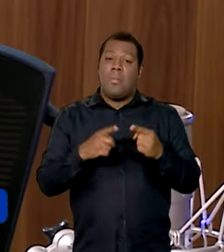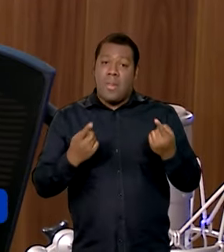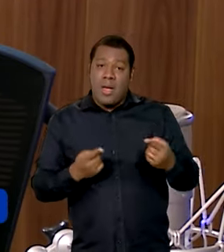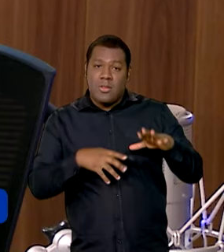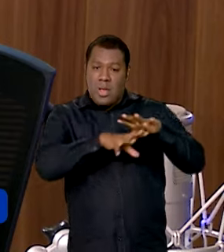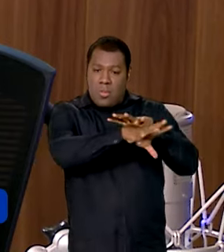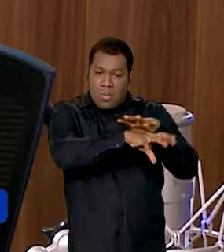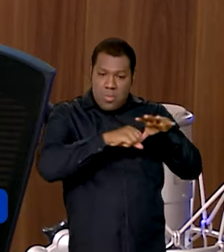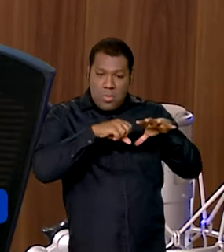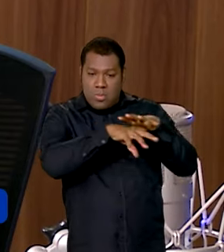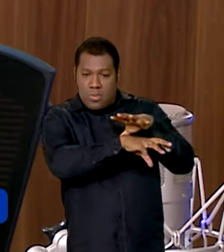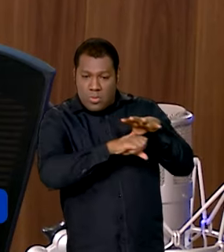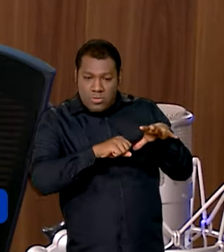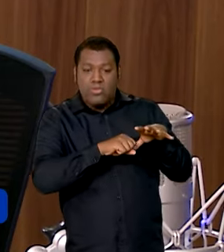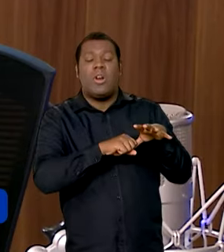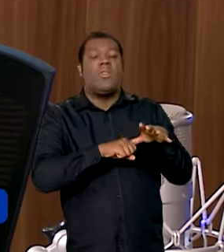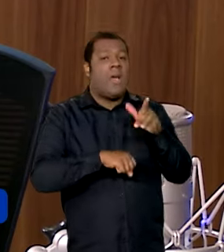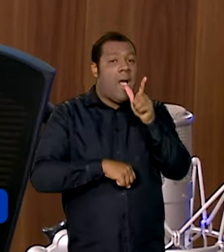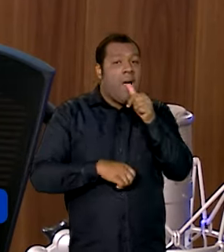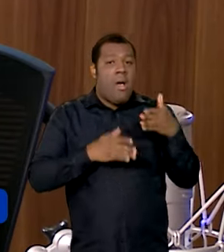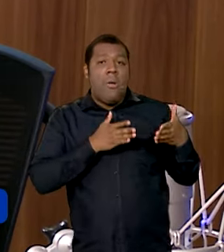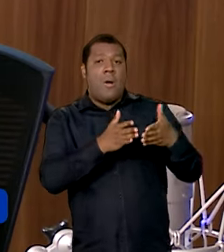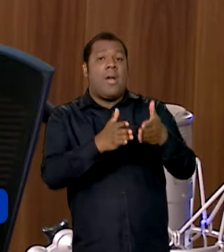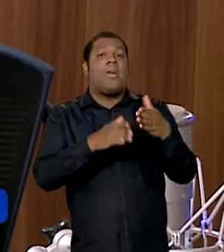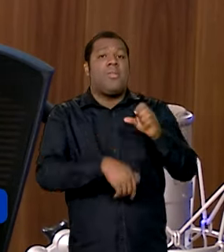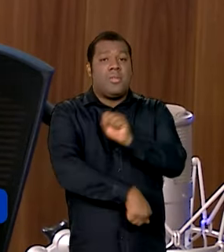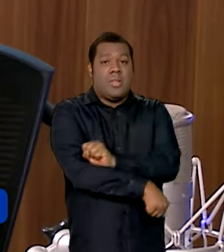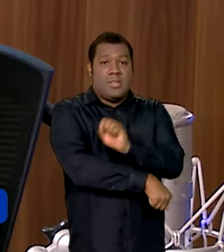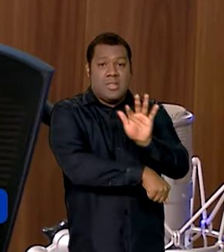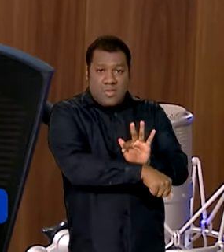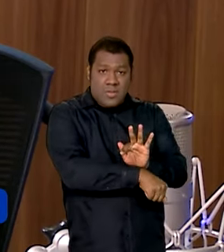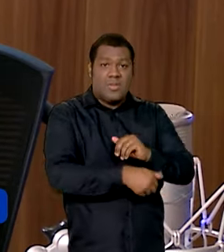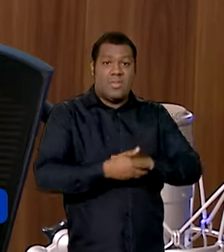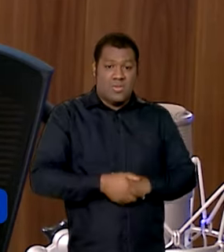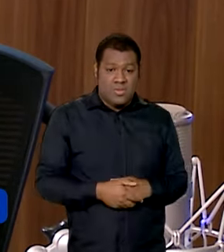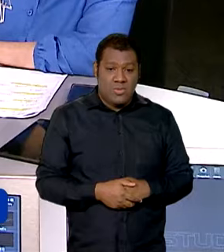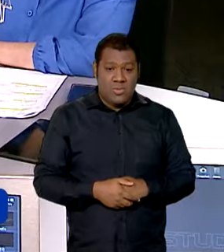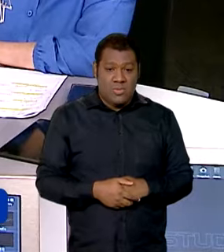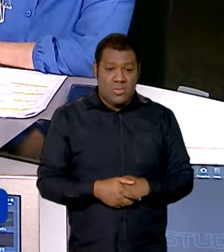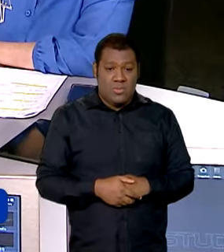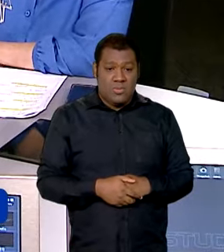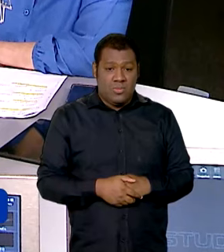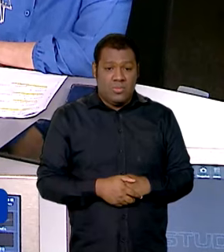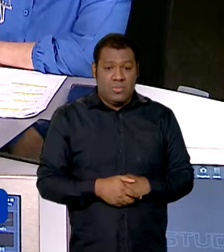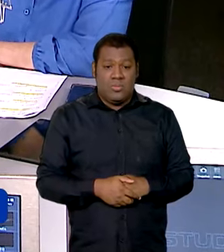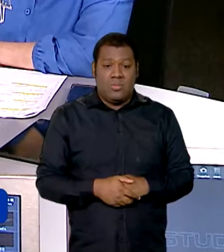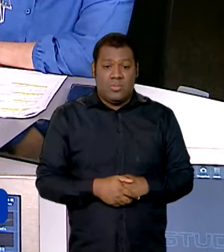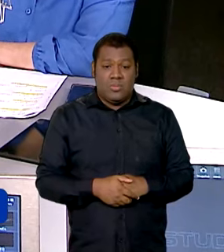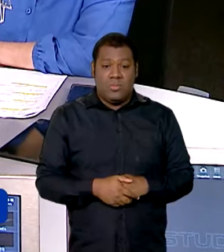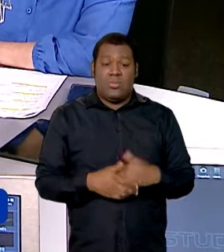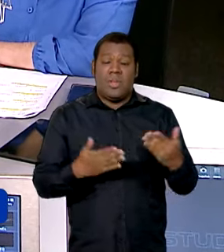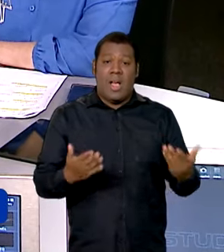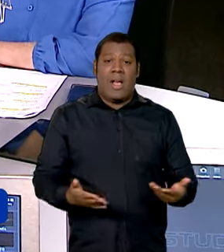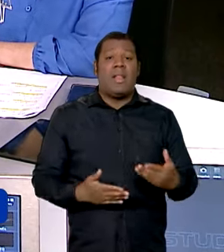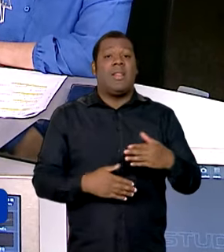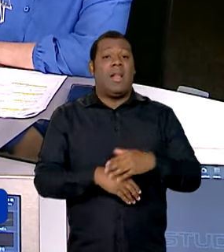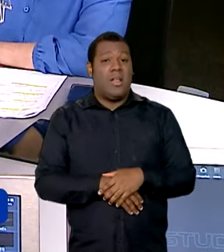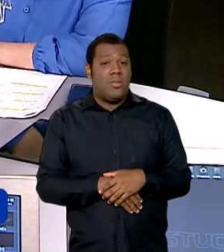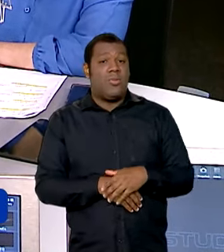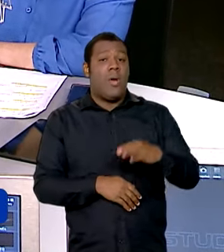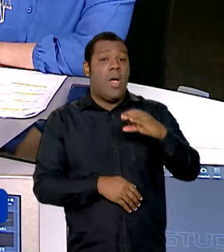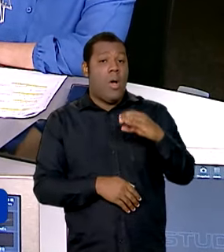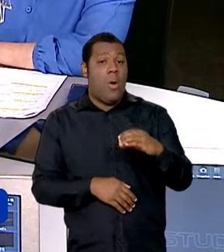Francisco e jogar dentro do Castanhão Castanhão né sim é o açude e o Castanhão é que abastece os